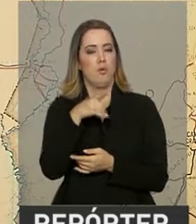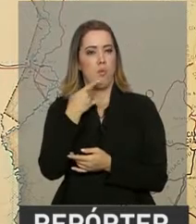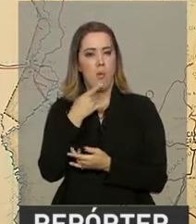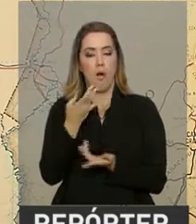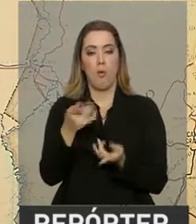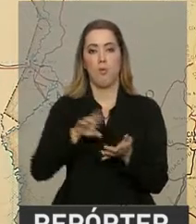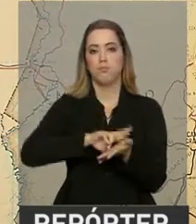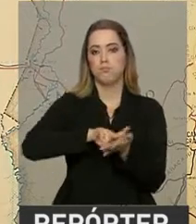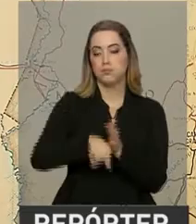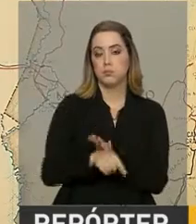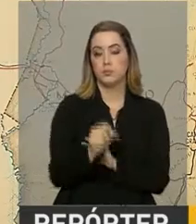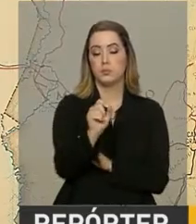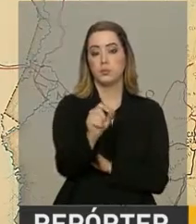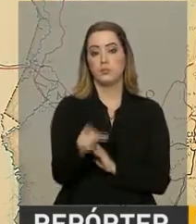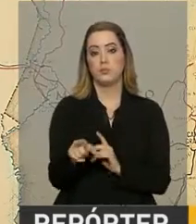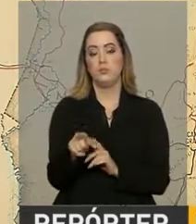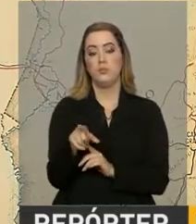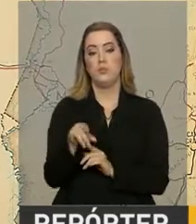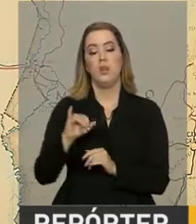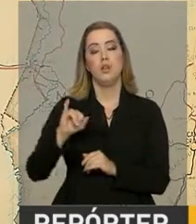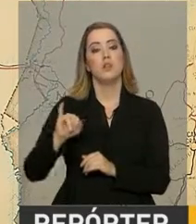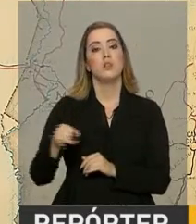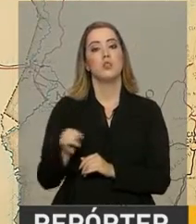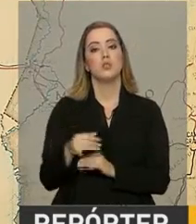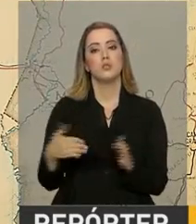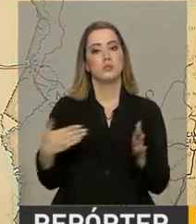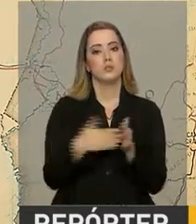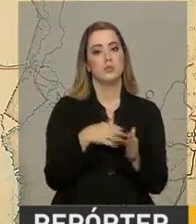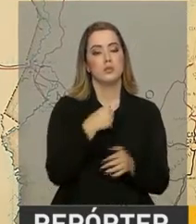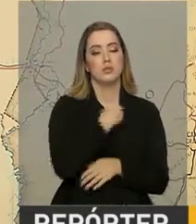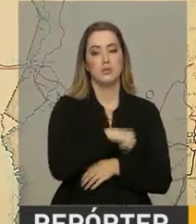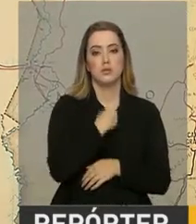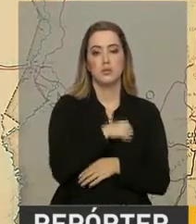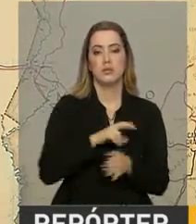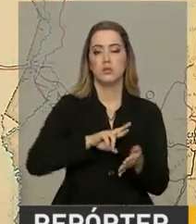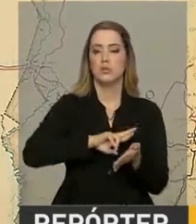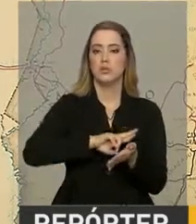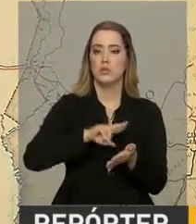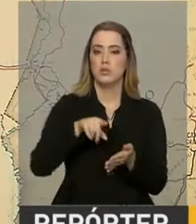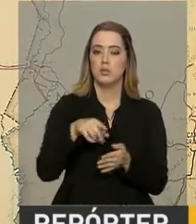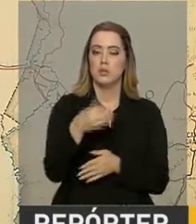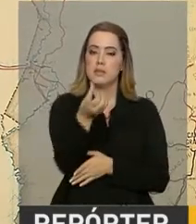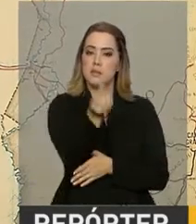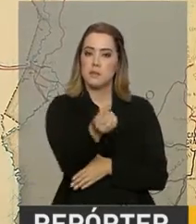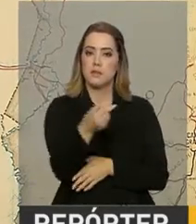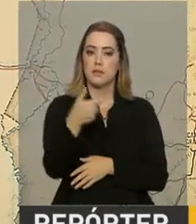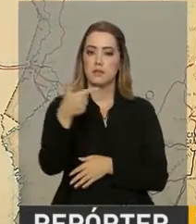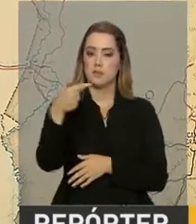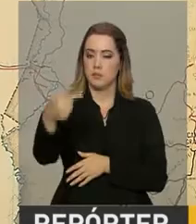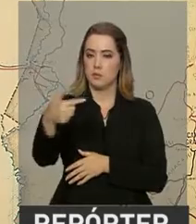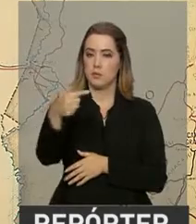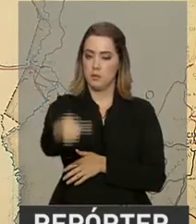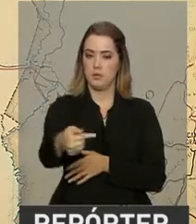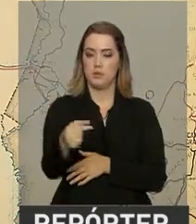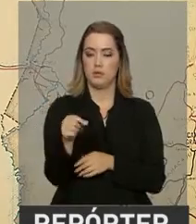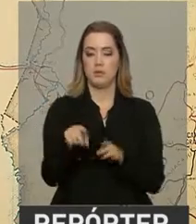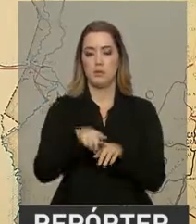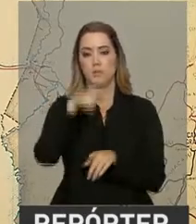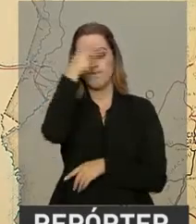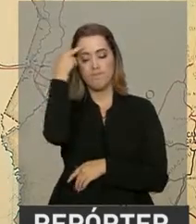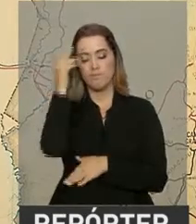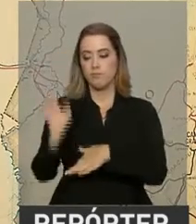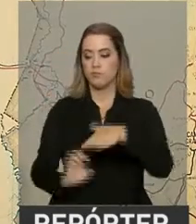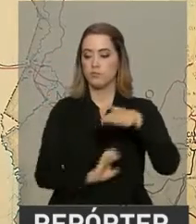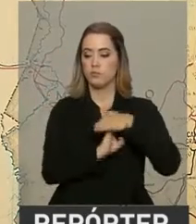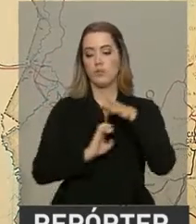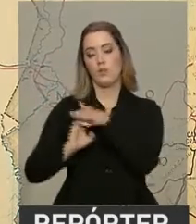janeiro a agosto ué 6067 exportadores venderam os estados unidos isso representa